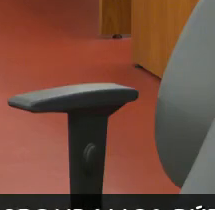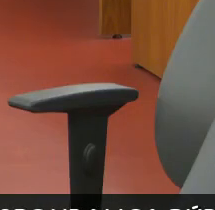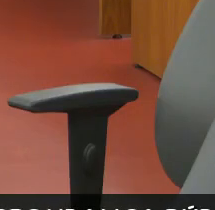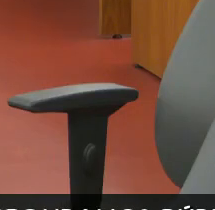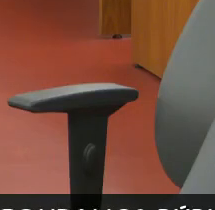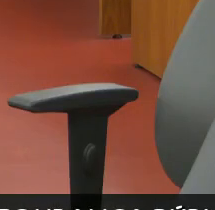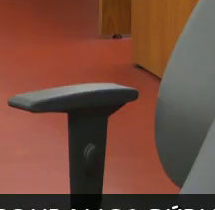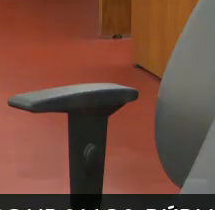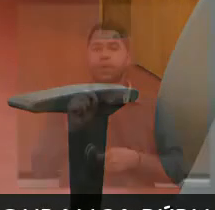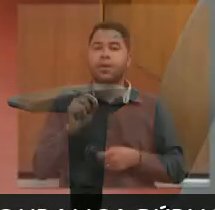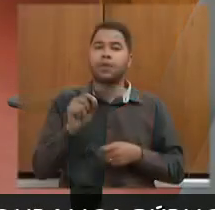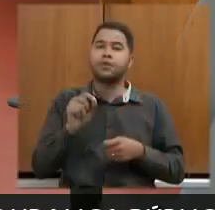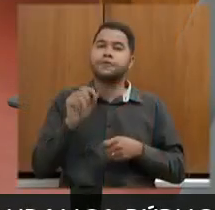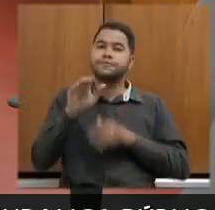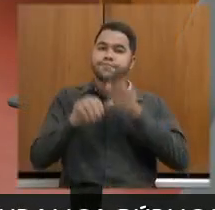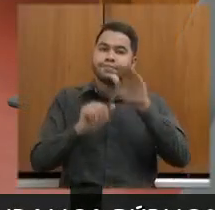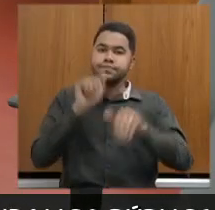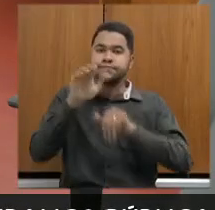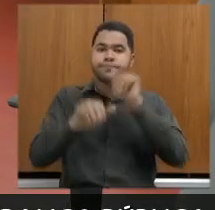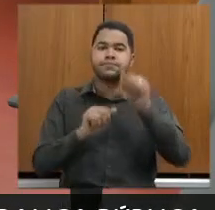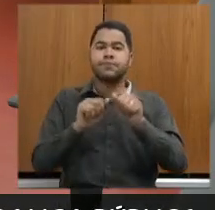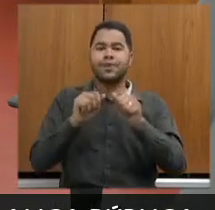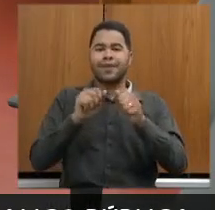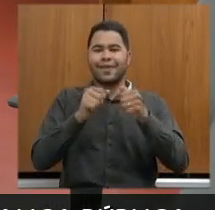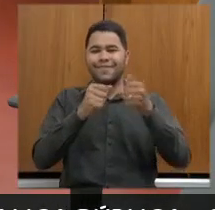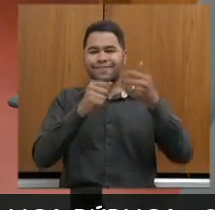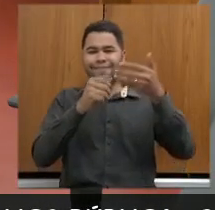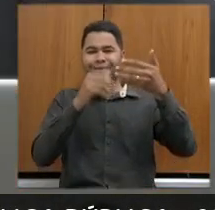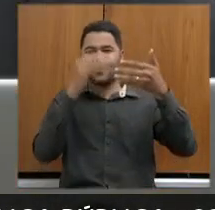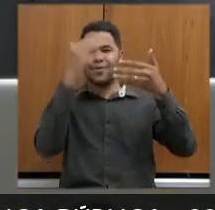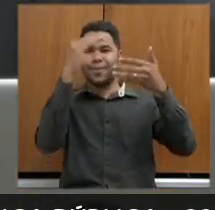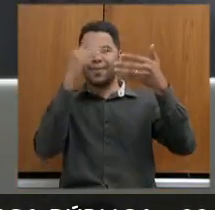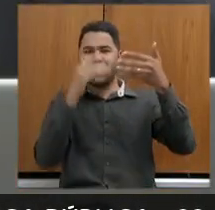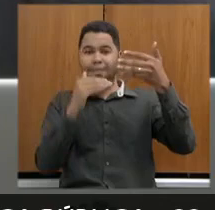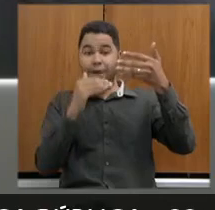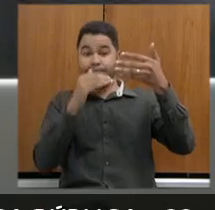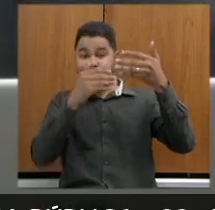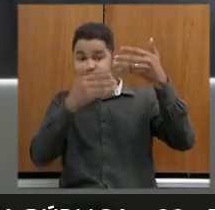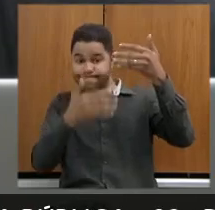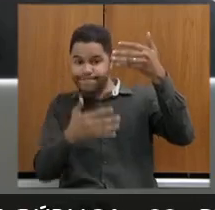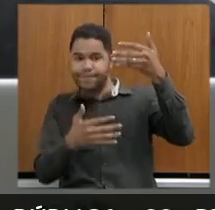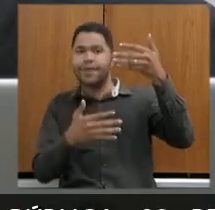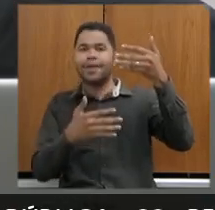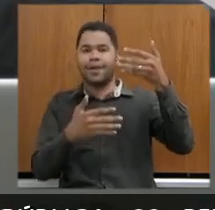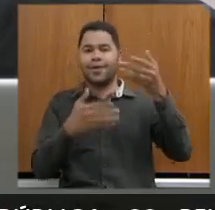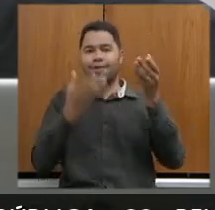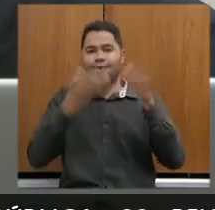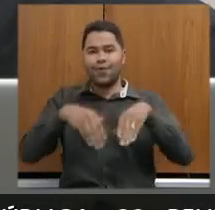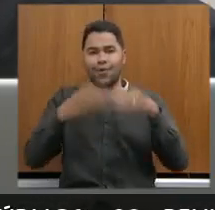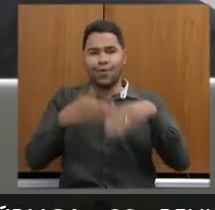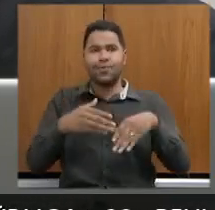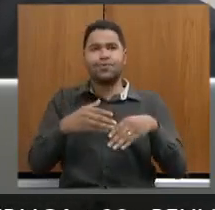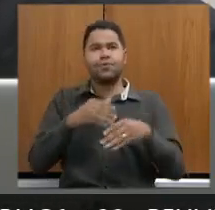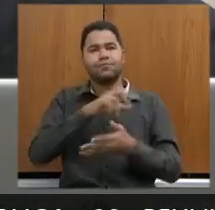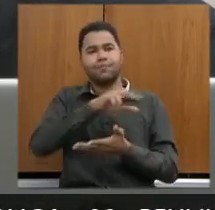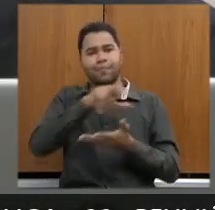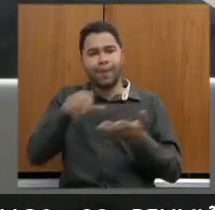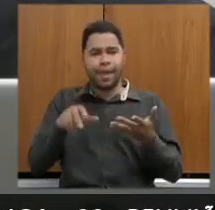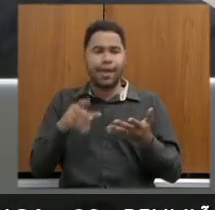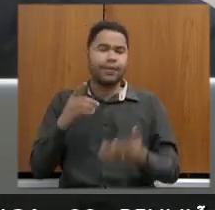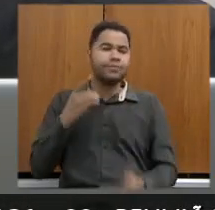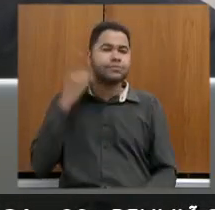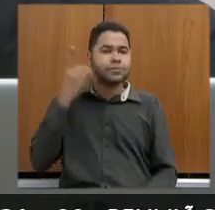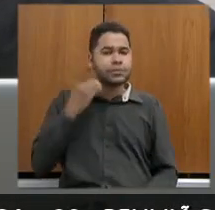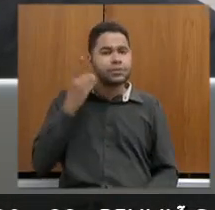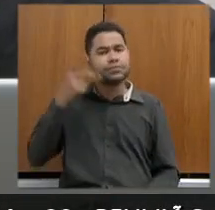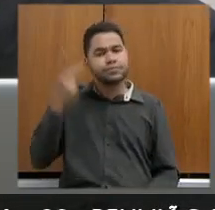de convocação dos excedentes do concurso cfs tão só tá vendo que são vários integrantes do Parlamento